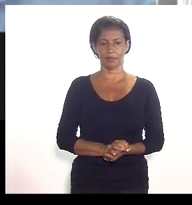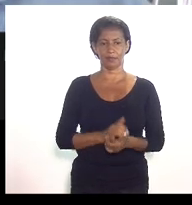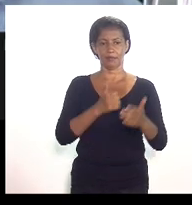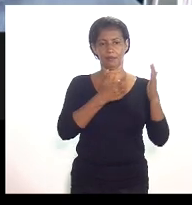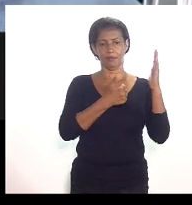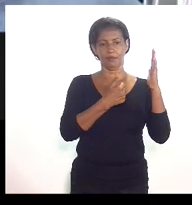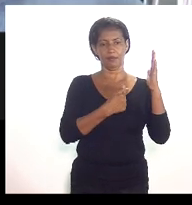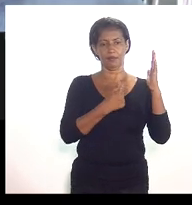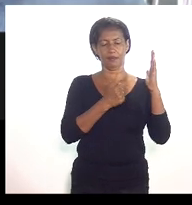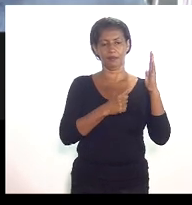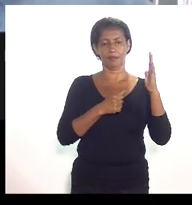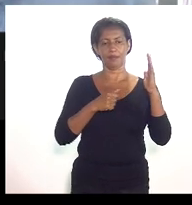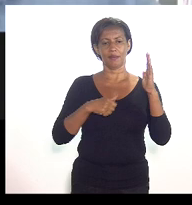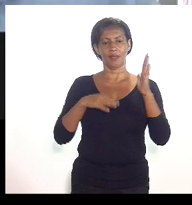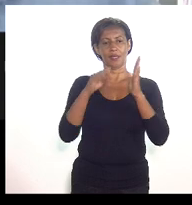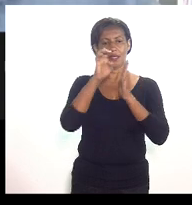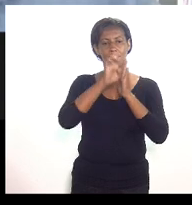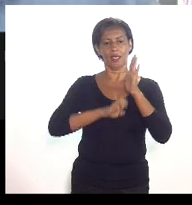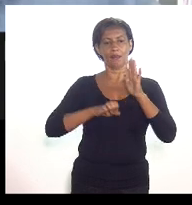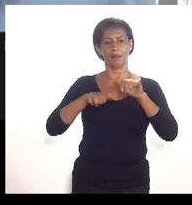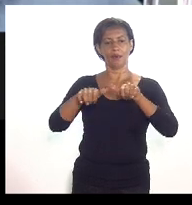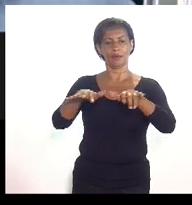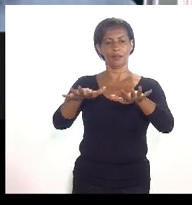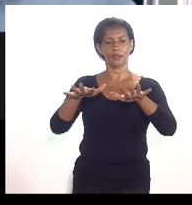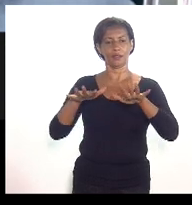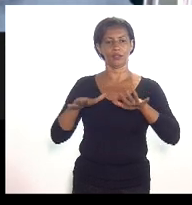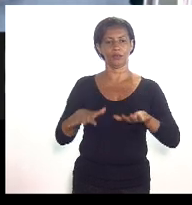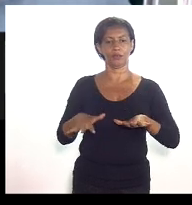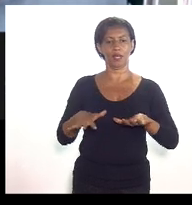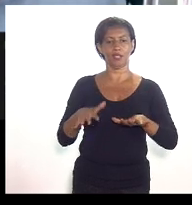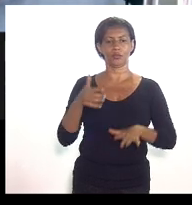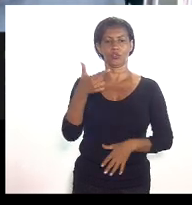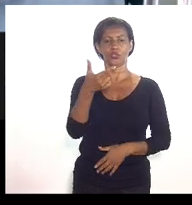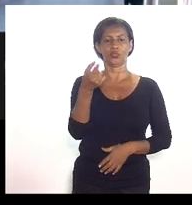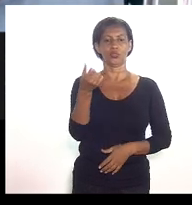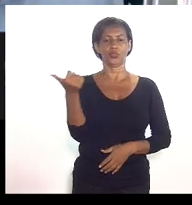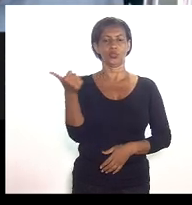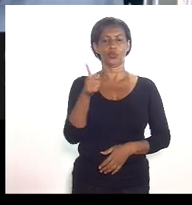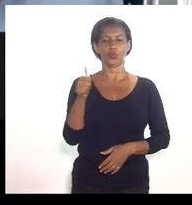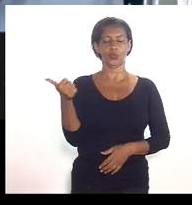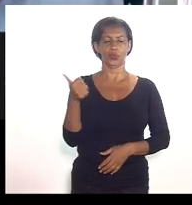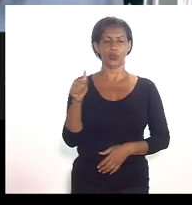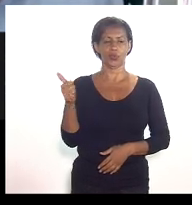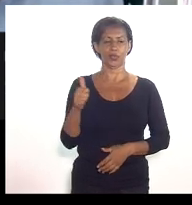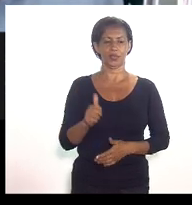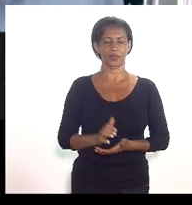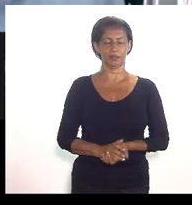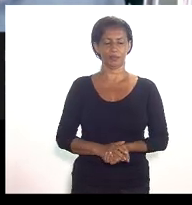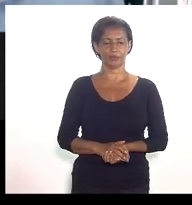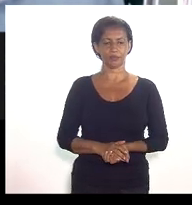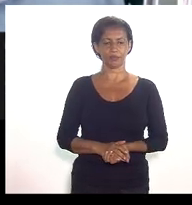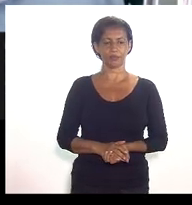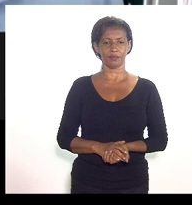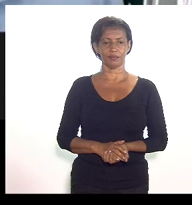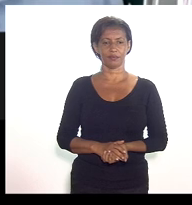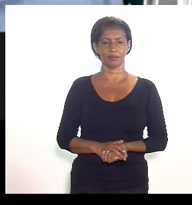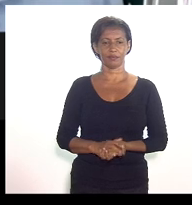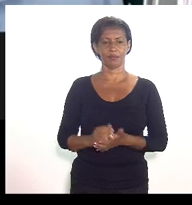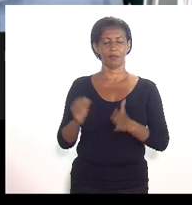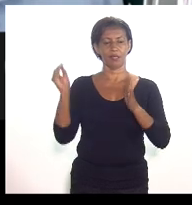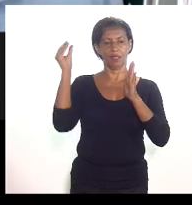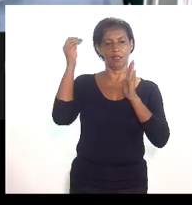17º. Emendas de plenário ao projeto de lei 1077/2011, autoria do deputado Tiago Pampolha. Para o ser favorável às emendas